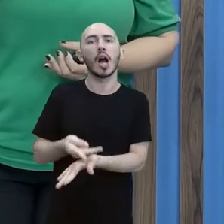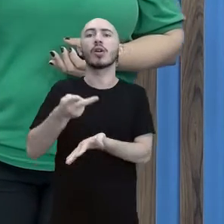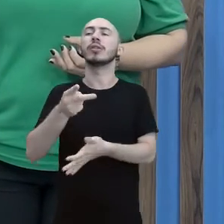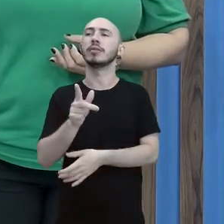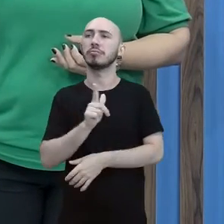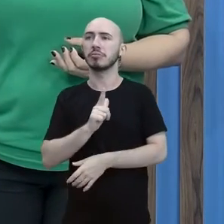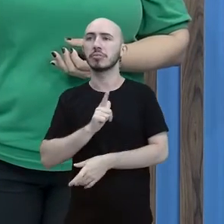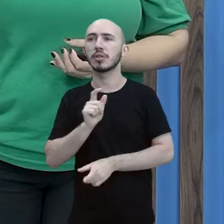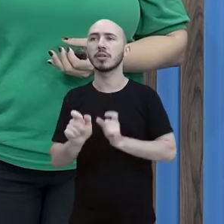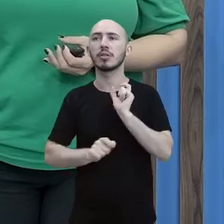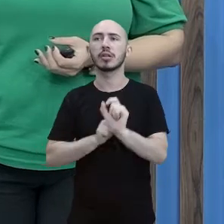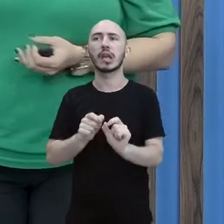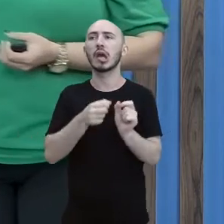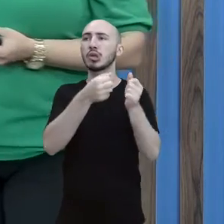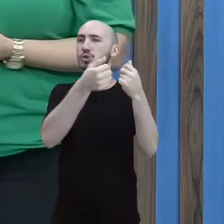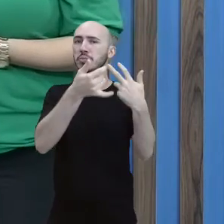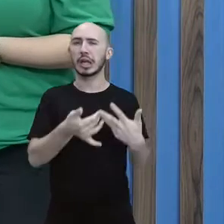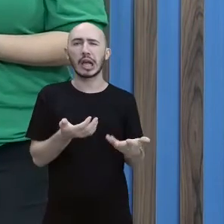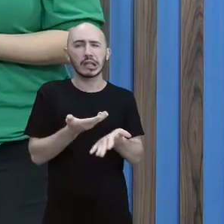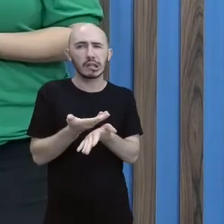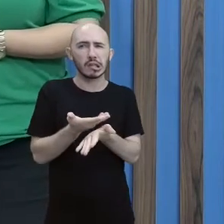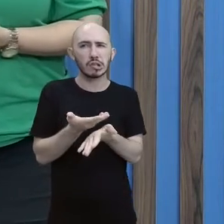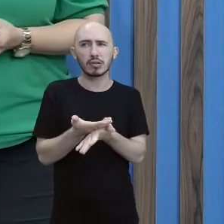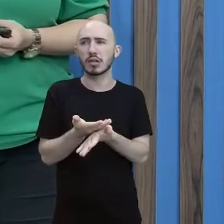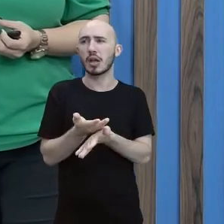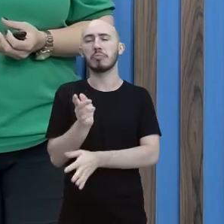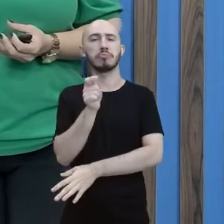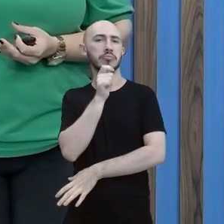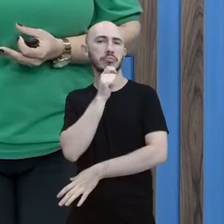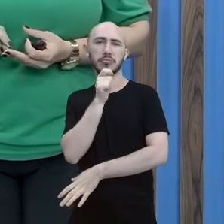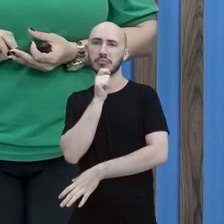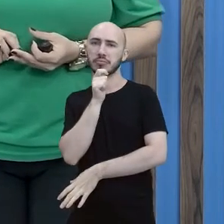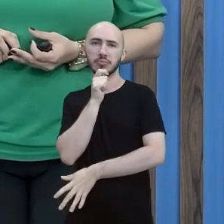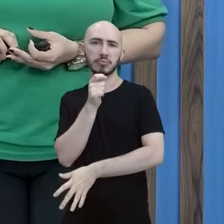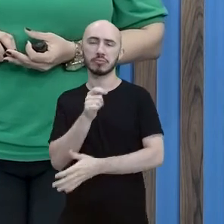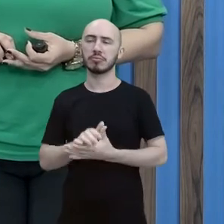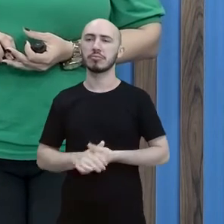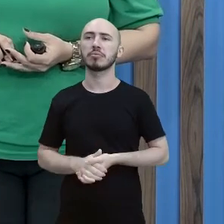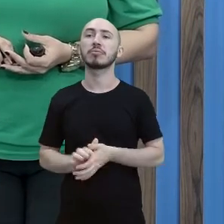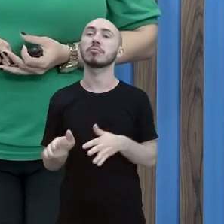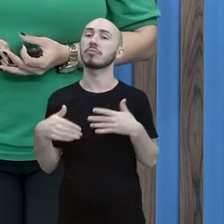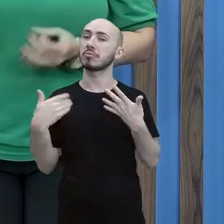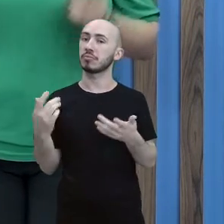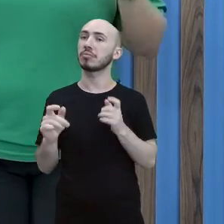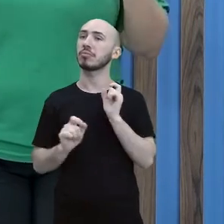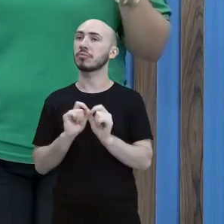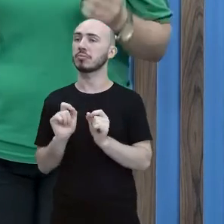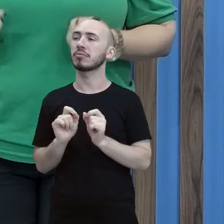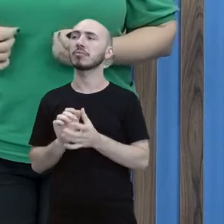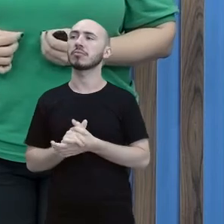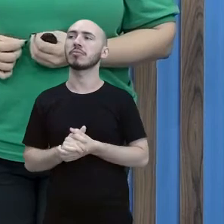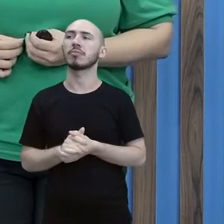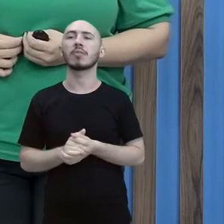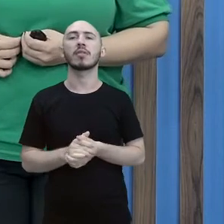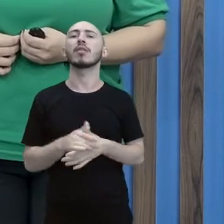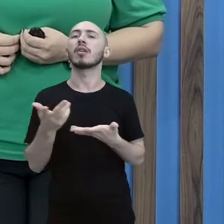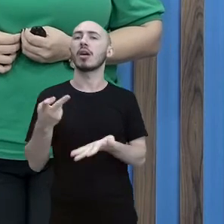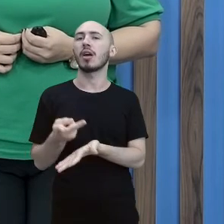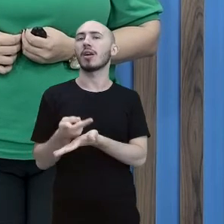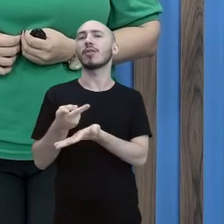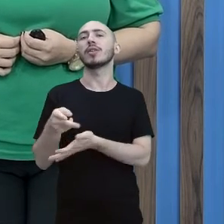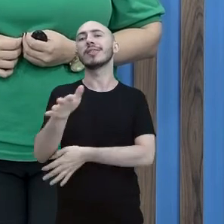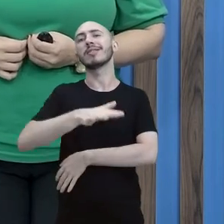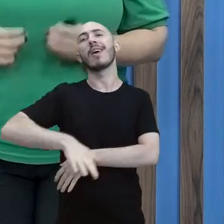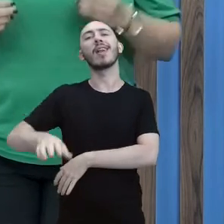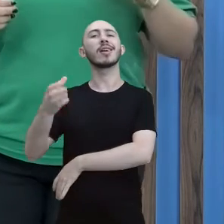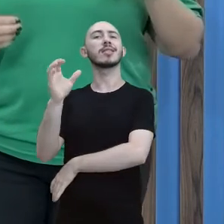que não foram estudados aí pelo modelo de Dalton. Então, é isso que acontece na ciência,